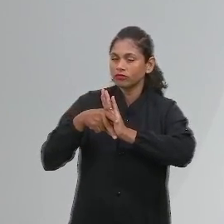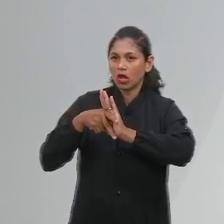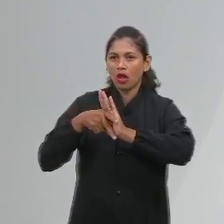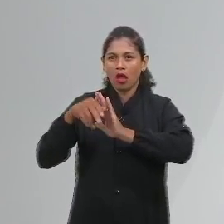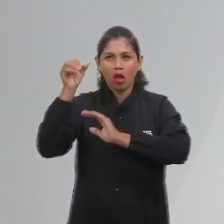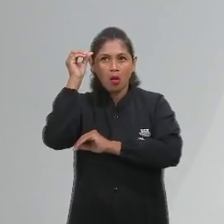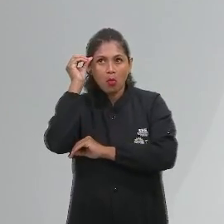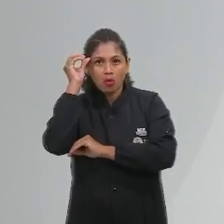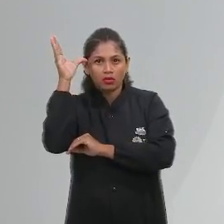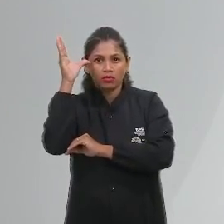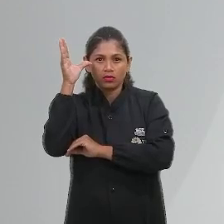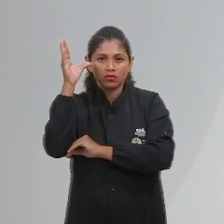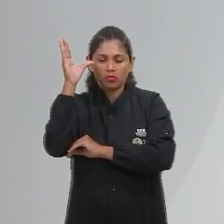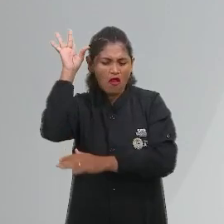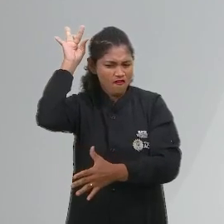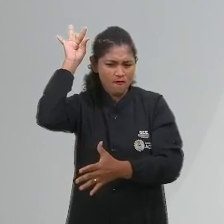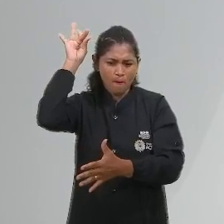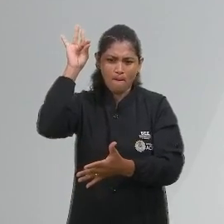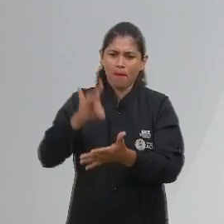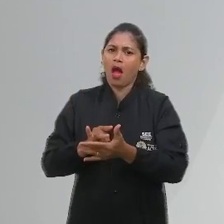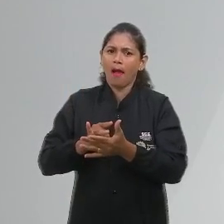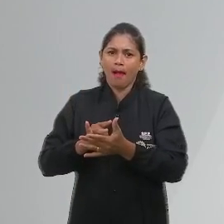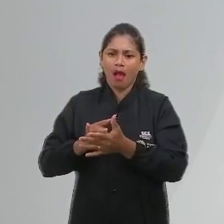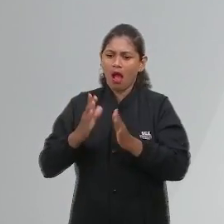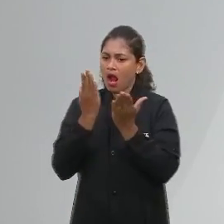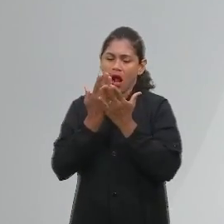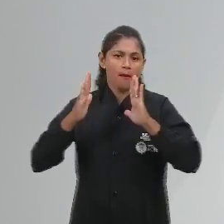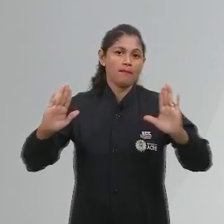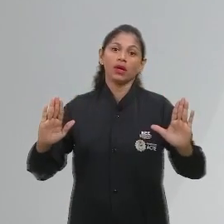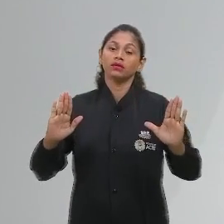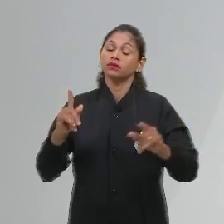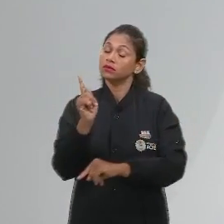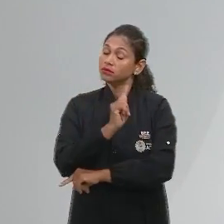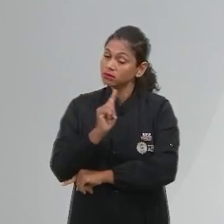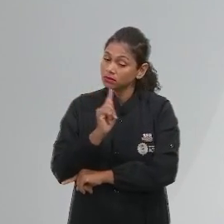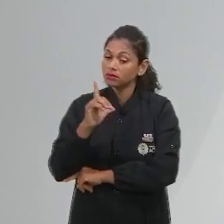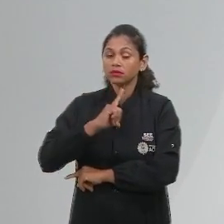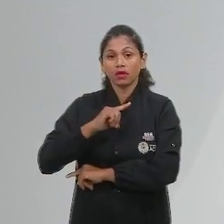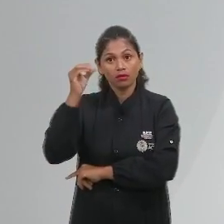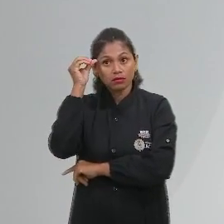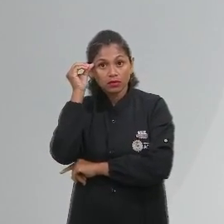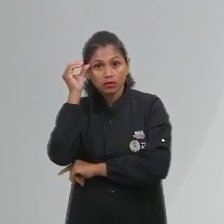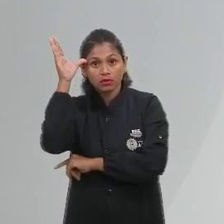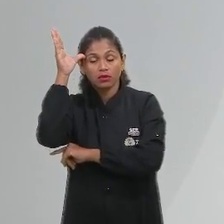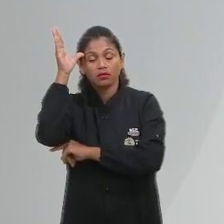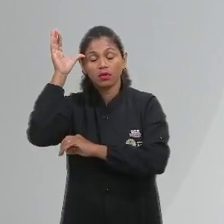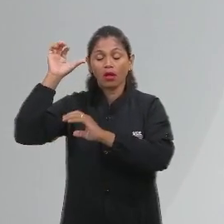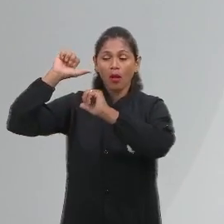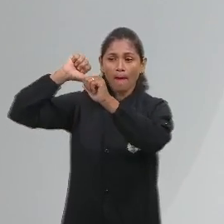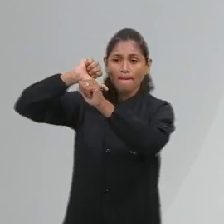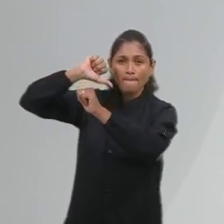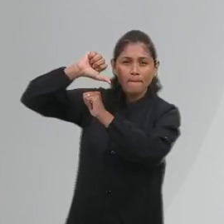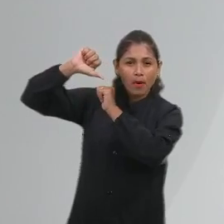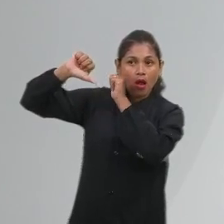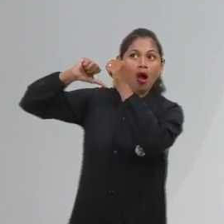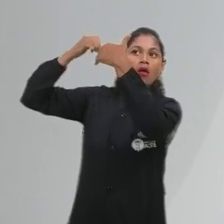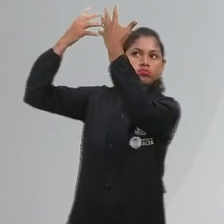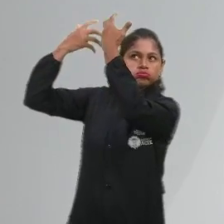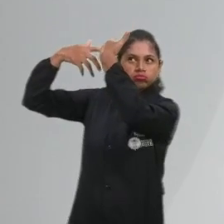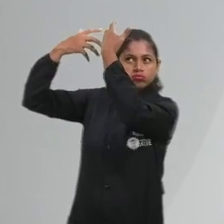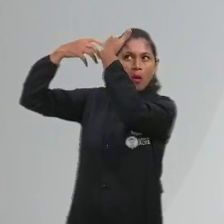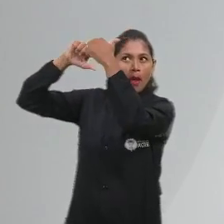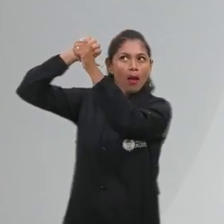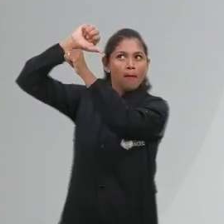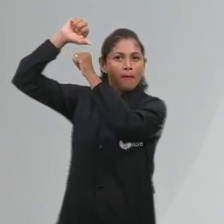conhecimento absoluto. Isso implica dizer o quê? Ele é um conhecimento que ele está sujeito de serem modificados. Se